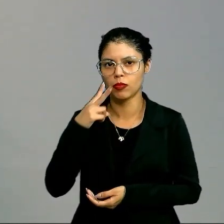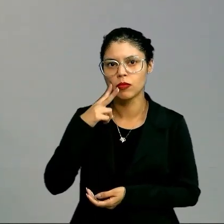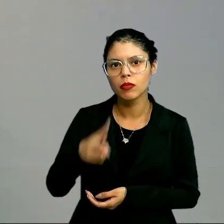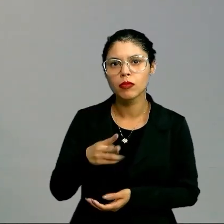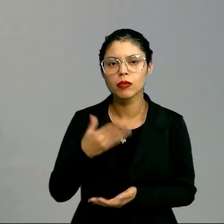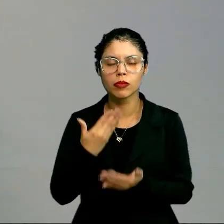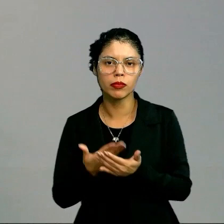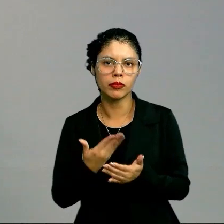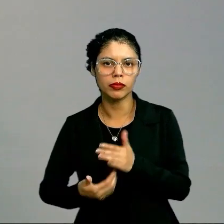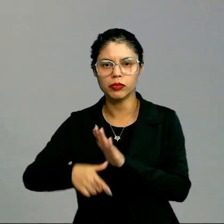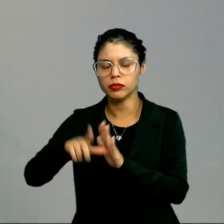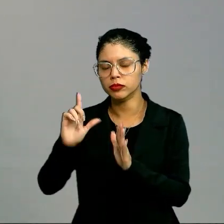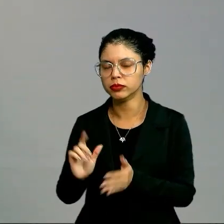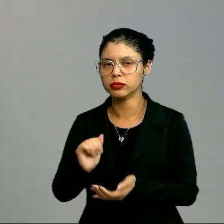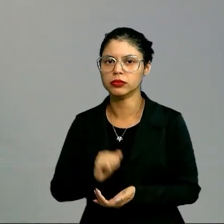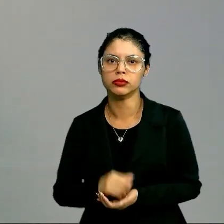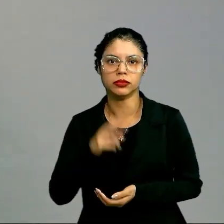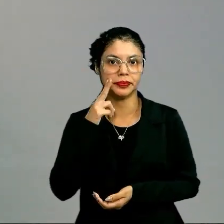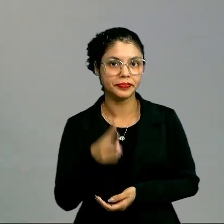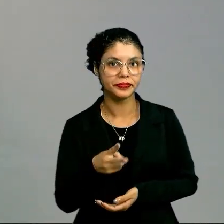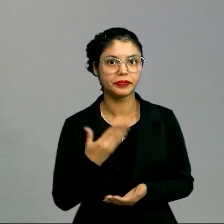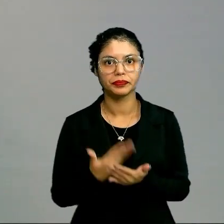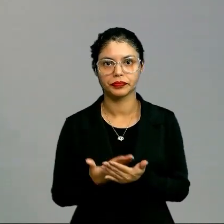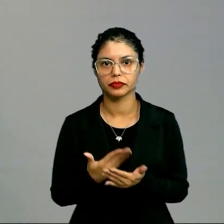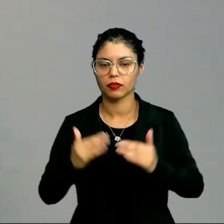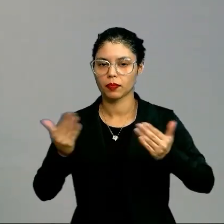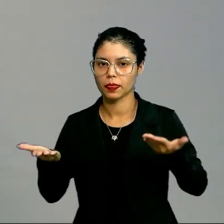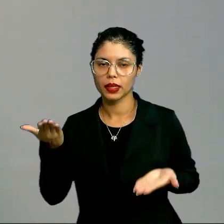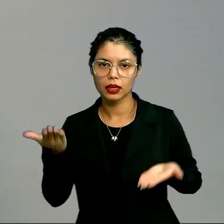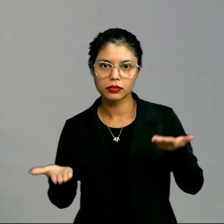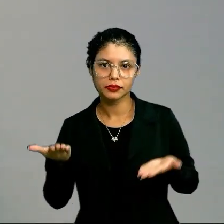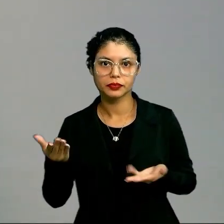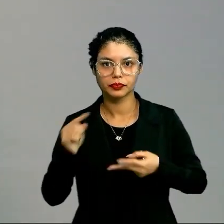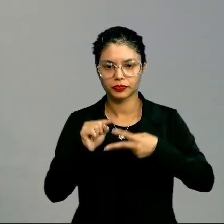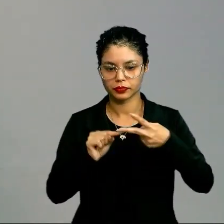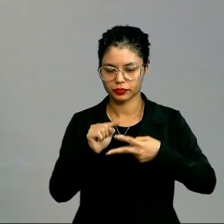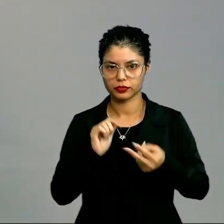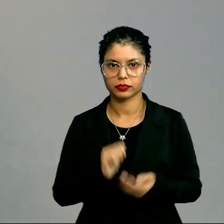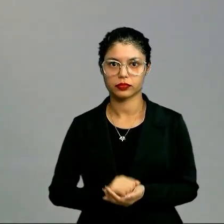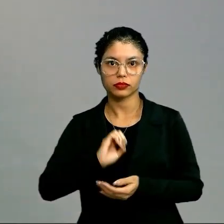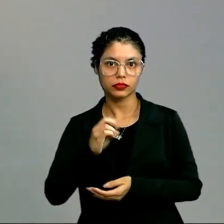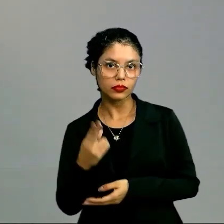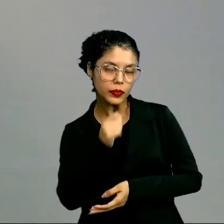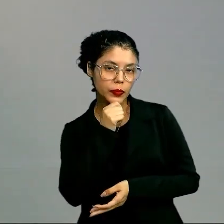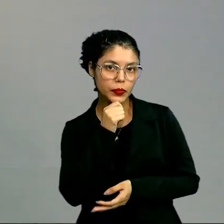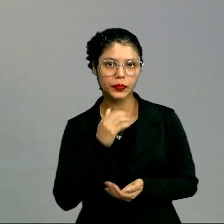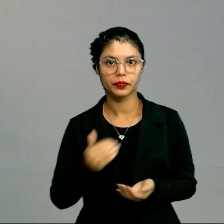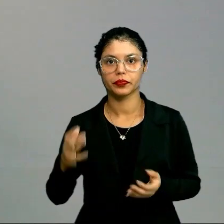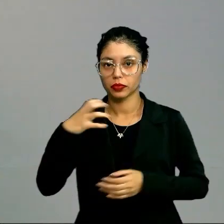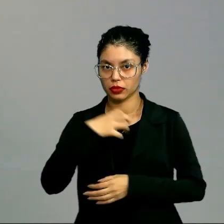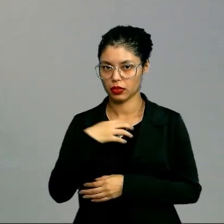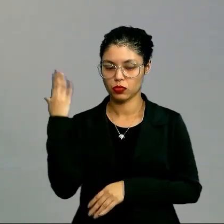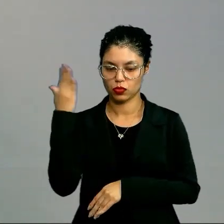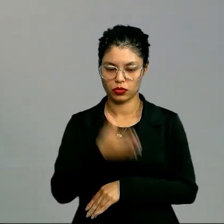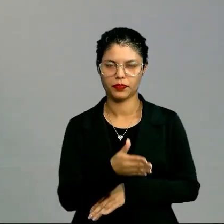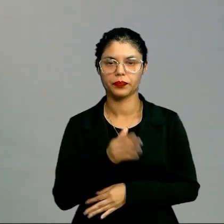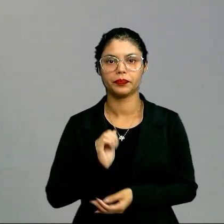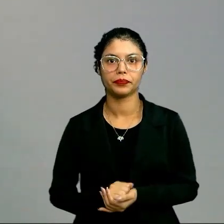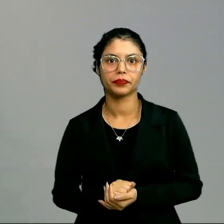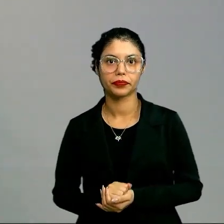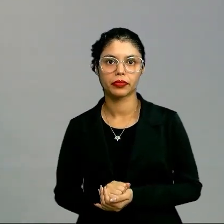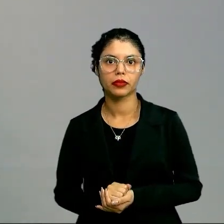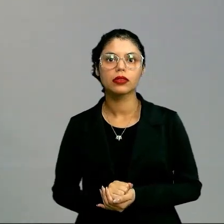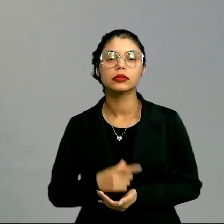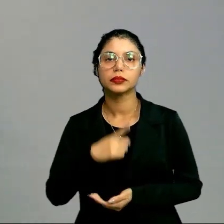vimos nas aulas anteriores que esse equilíbrio ele tem dois sentidos de deslocamento. Ou ele é deslocado no sentido direto, que é